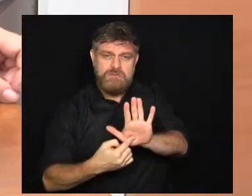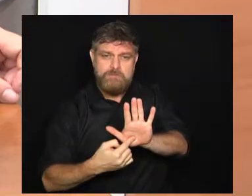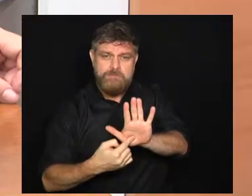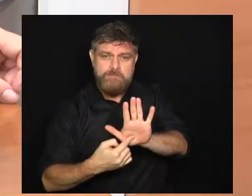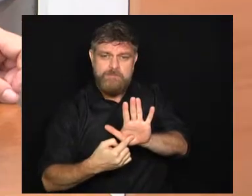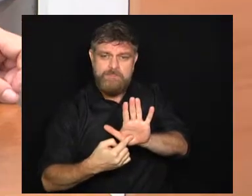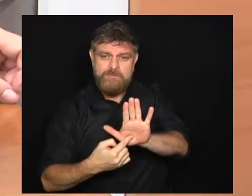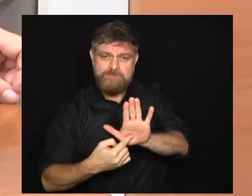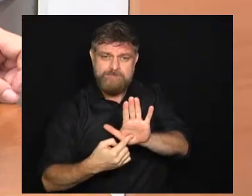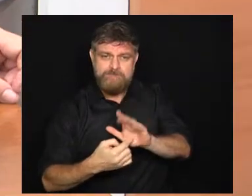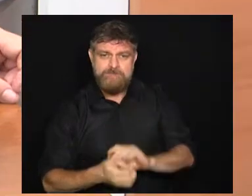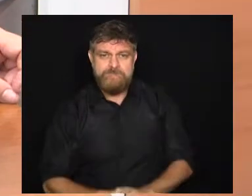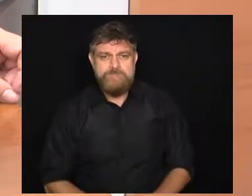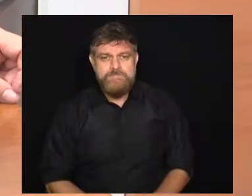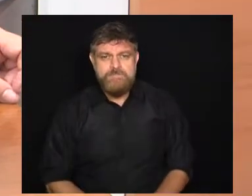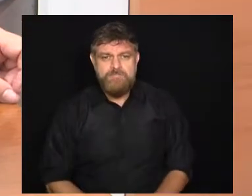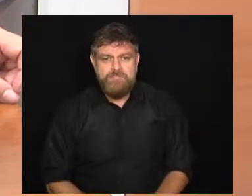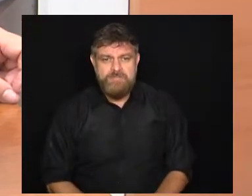a